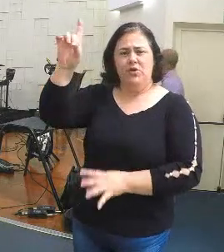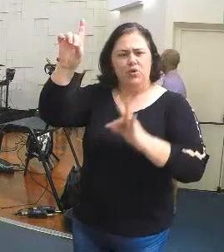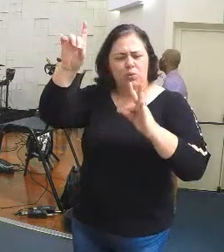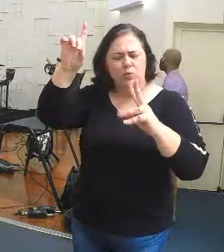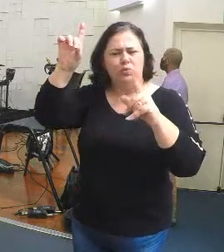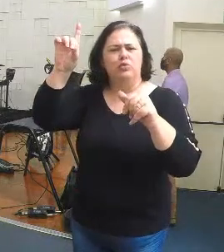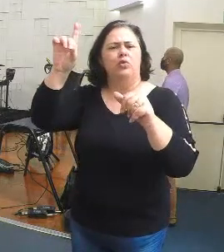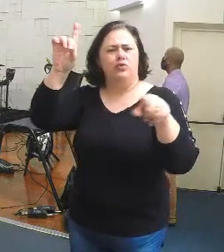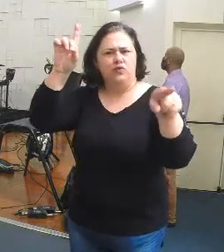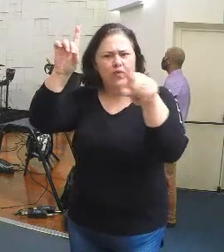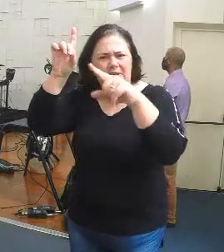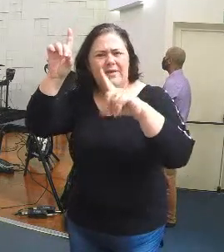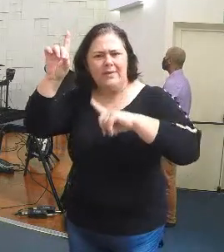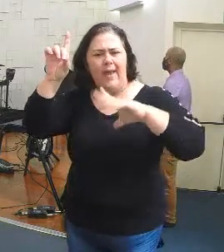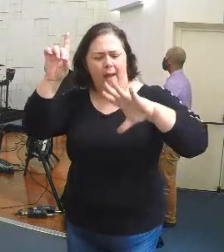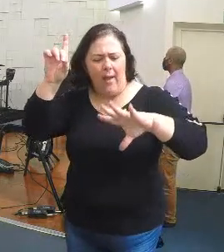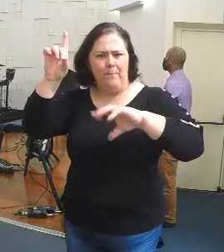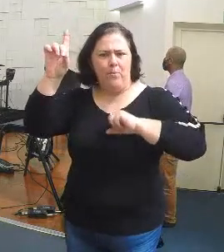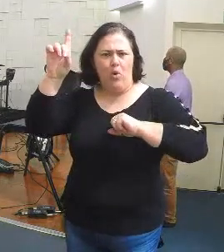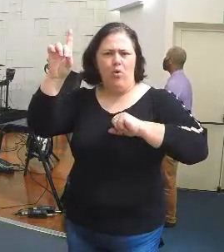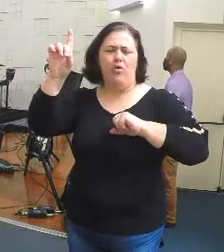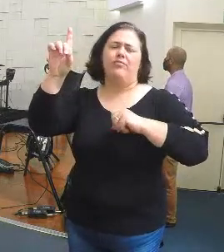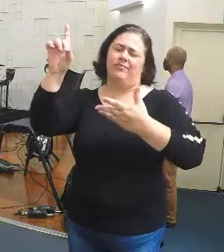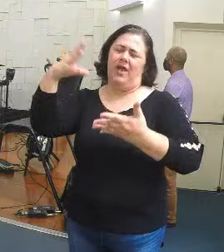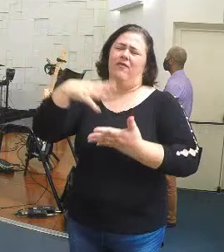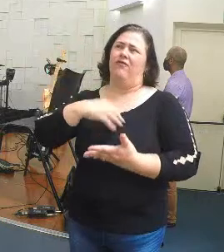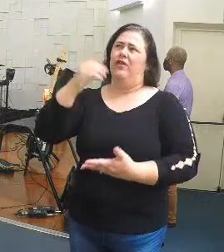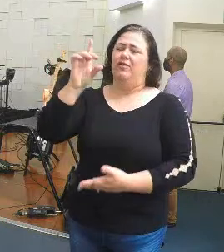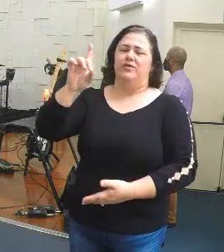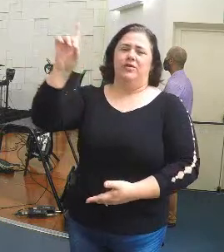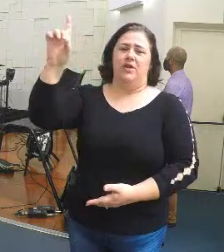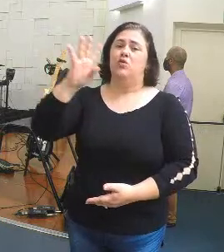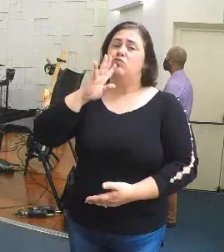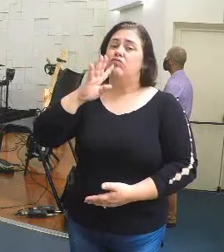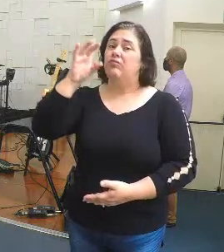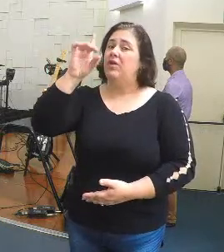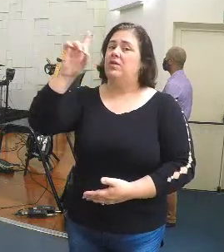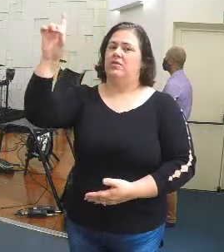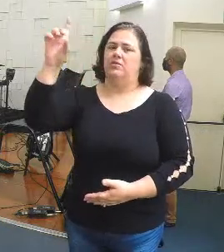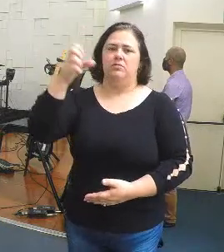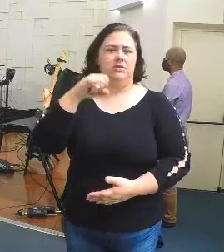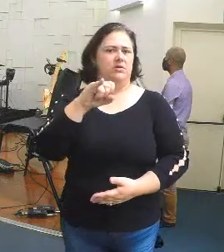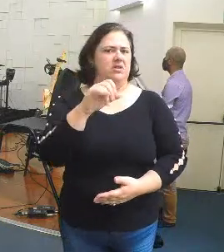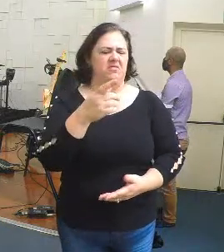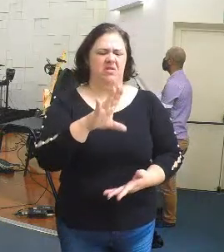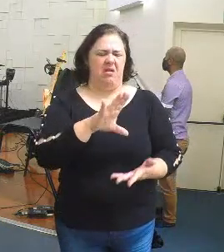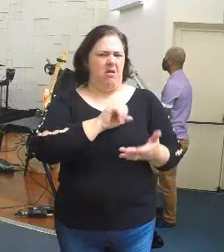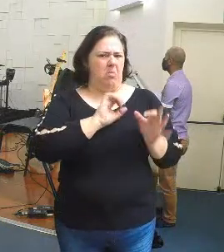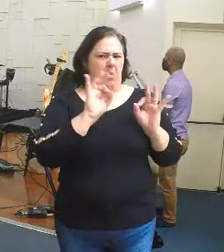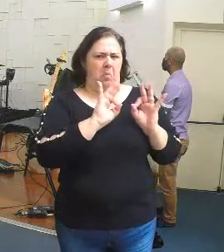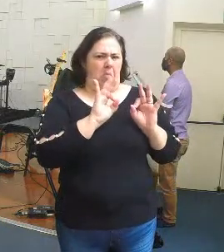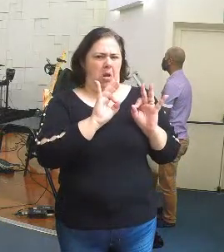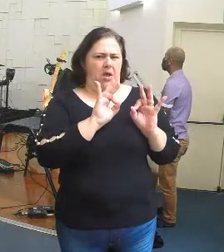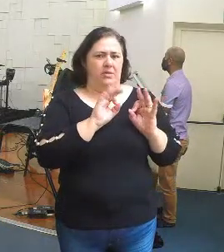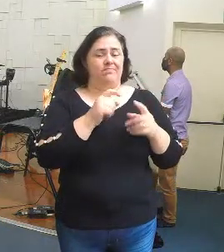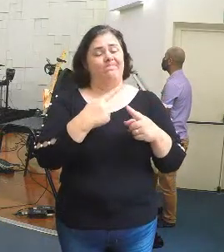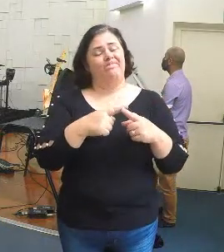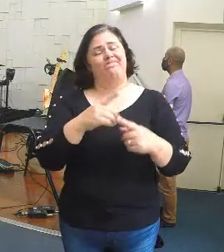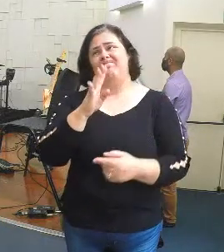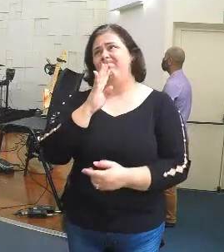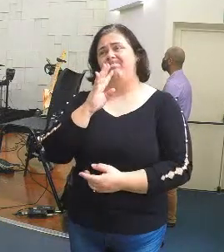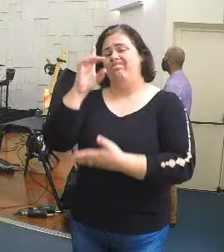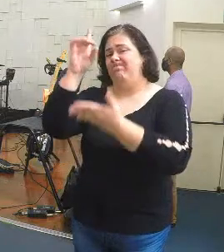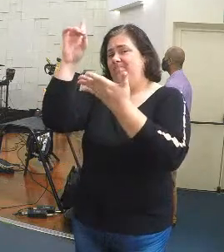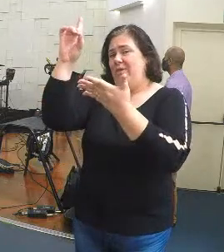é nascido de Deus e conhece a Deus. Aquele que não ama não conhece a Deus, pois Deus é